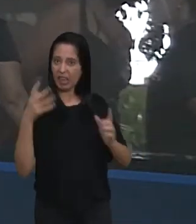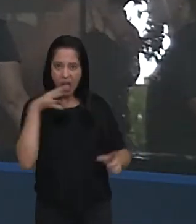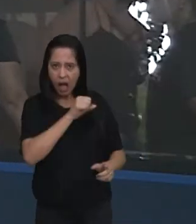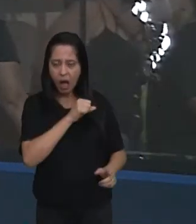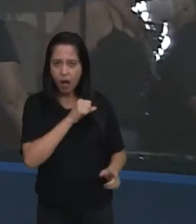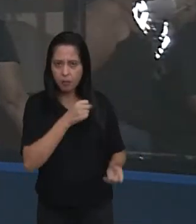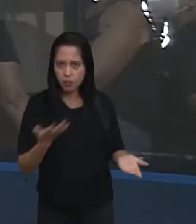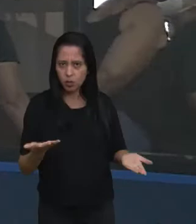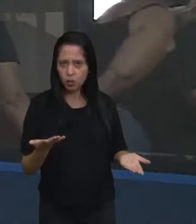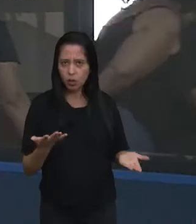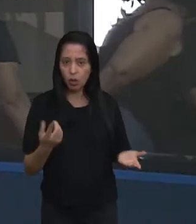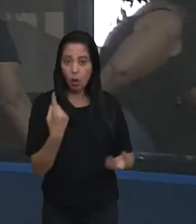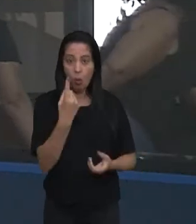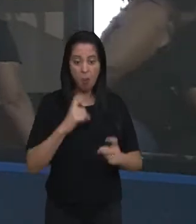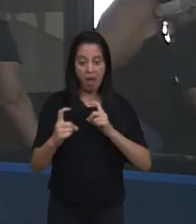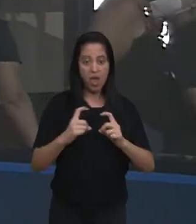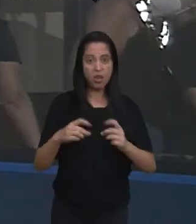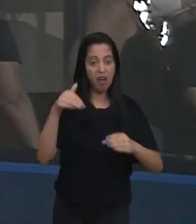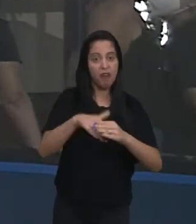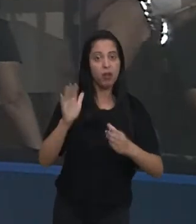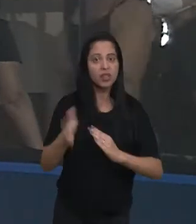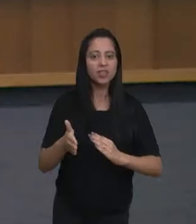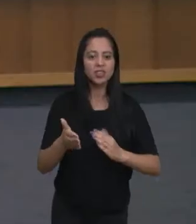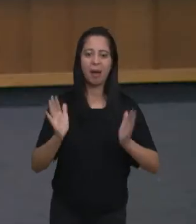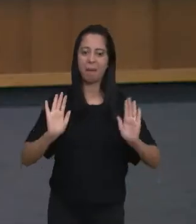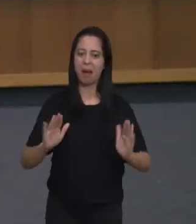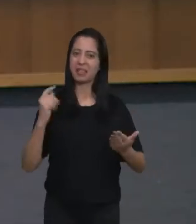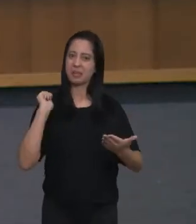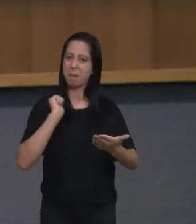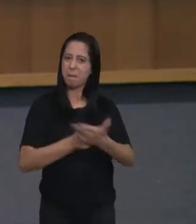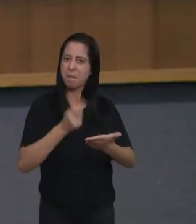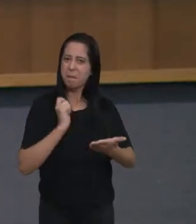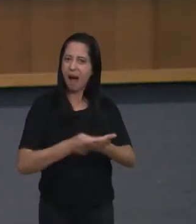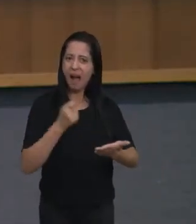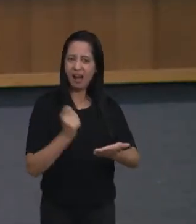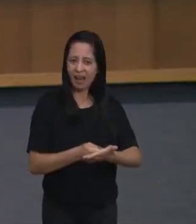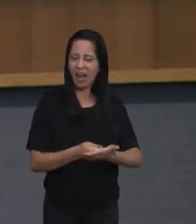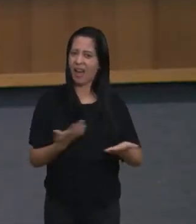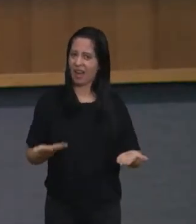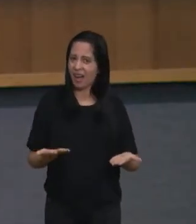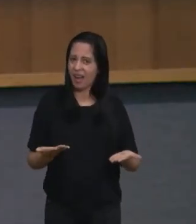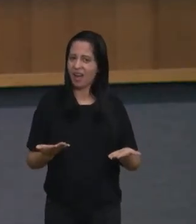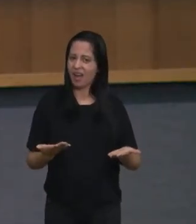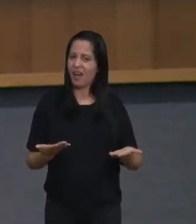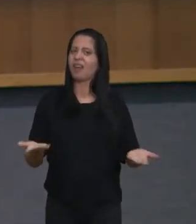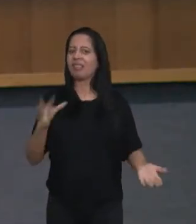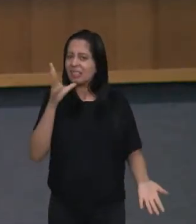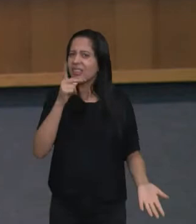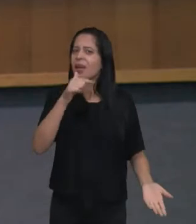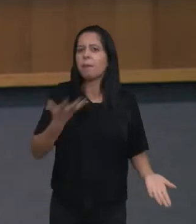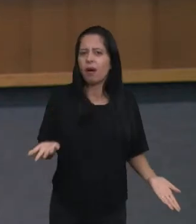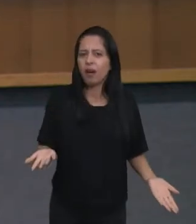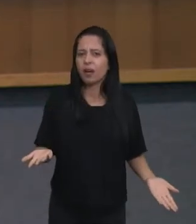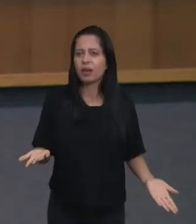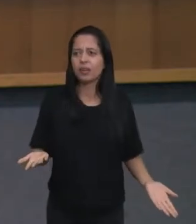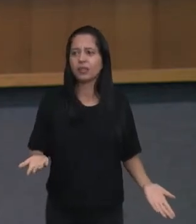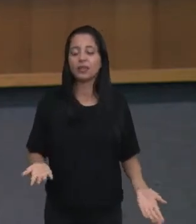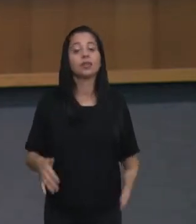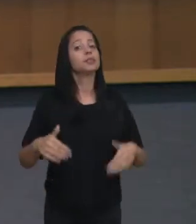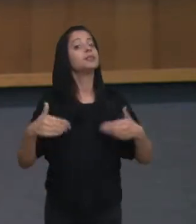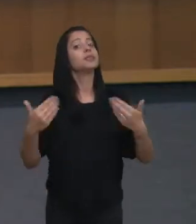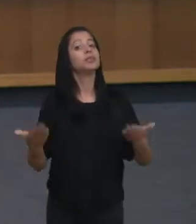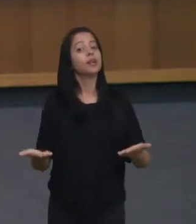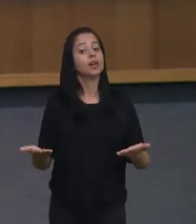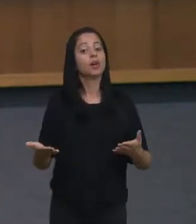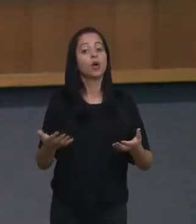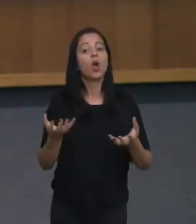numa sessão e é votada na outra, mas para pagar, para tirar é rápido, agora para pagar é uma demora. Então,